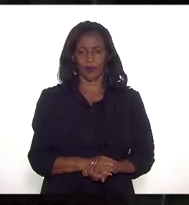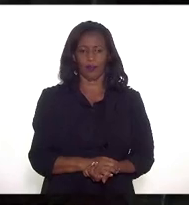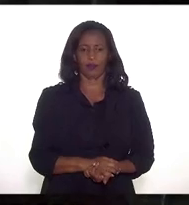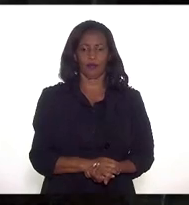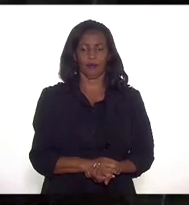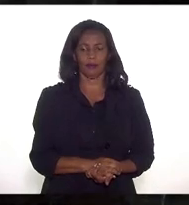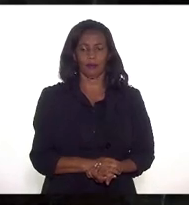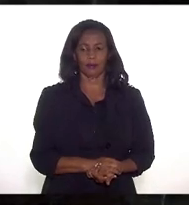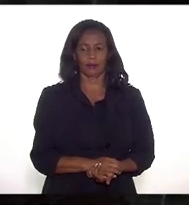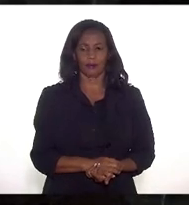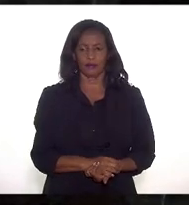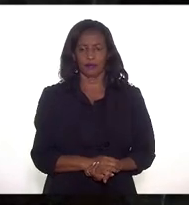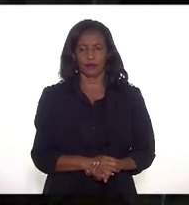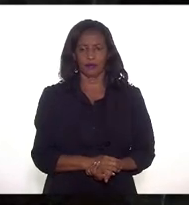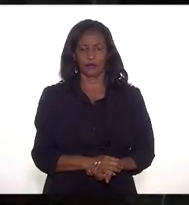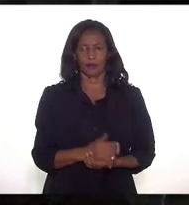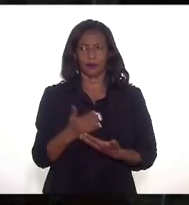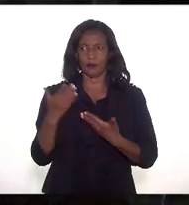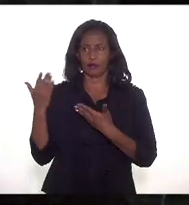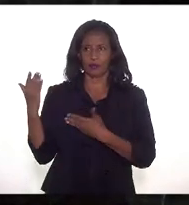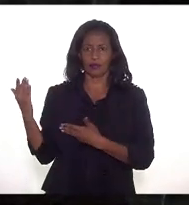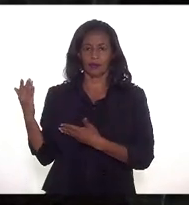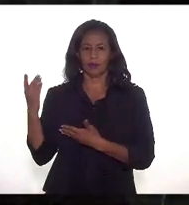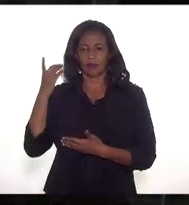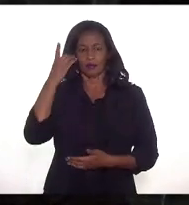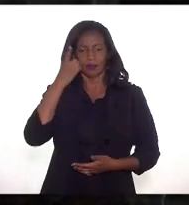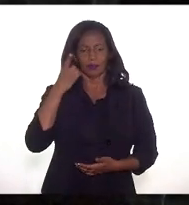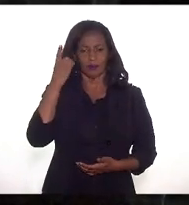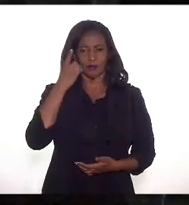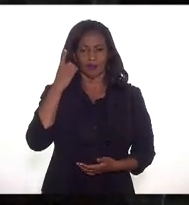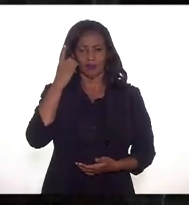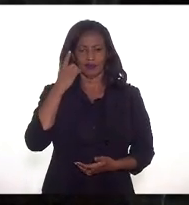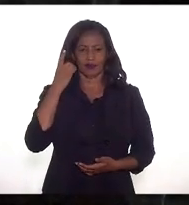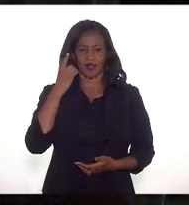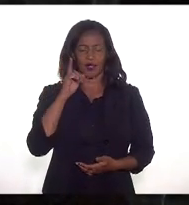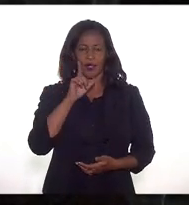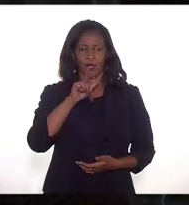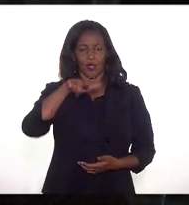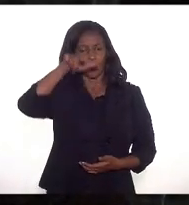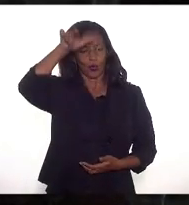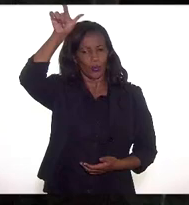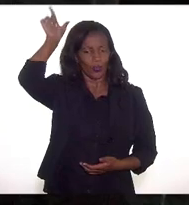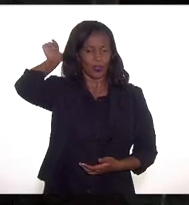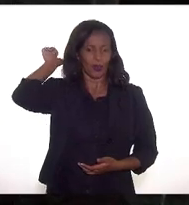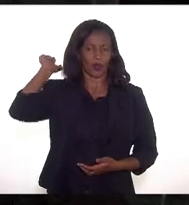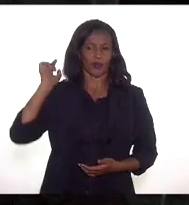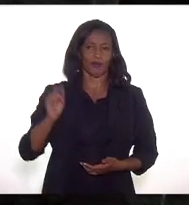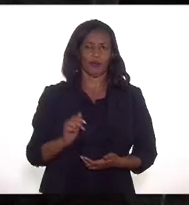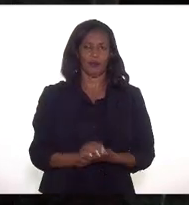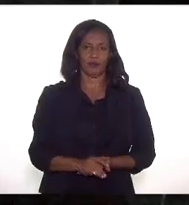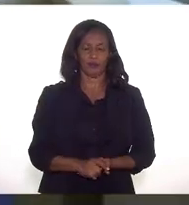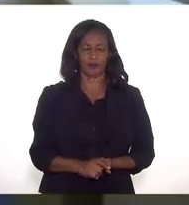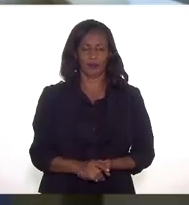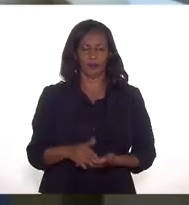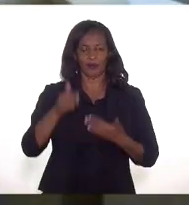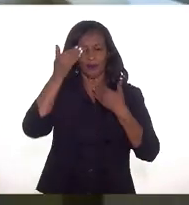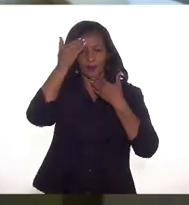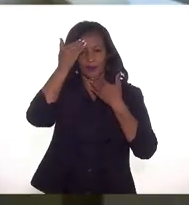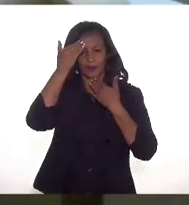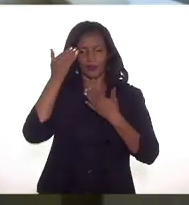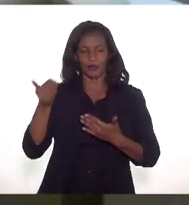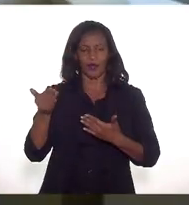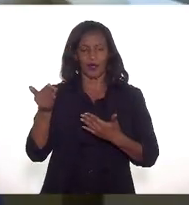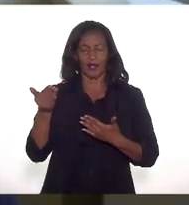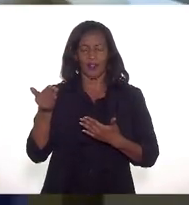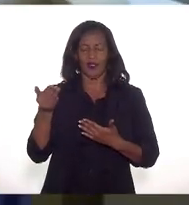palavra agora para o nosso nobre deputado Luiz Paulo. Obrigado, presidente